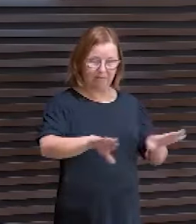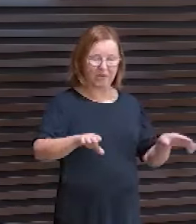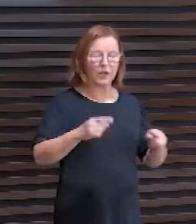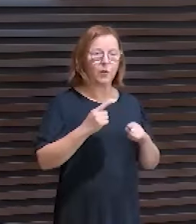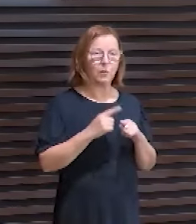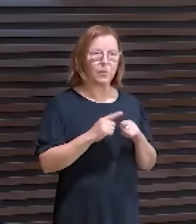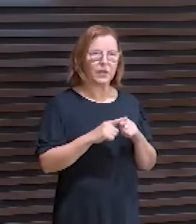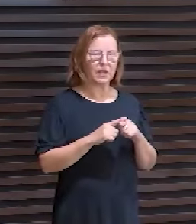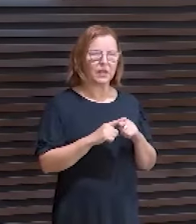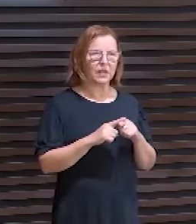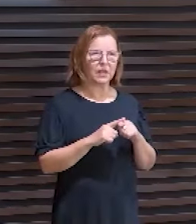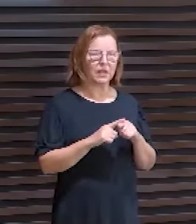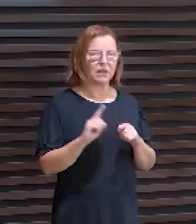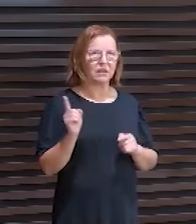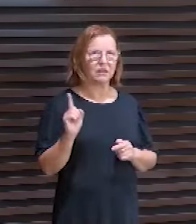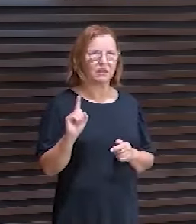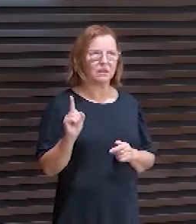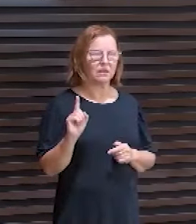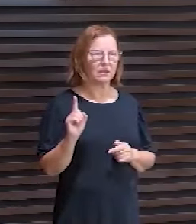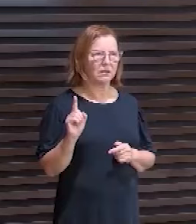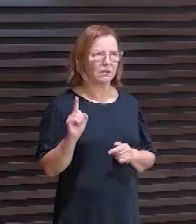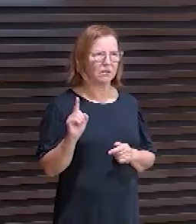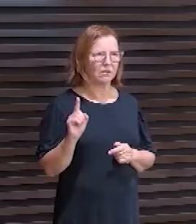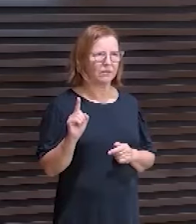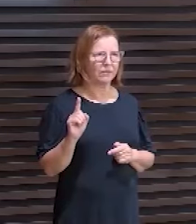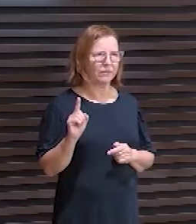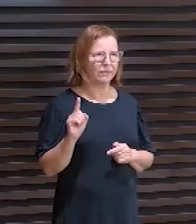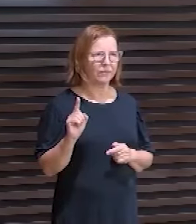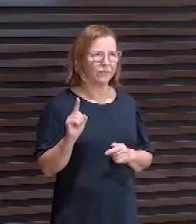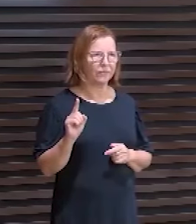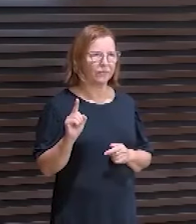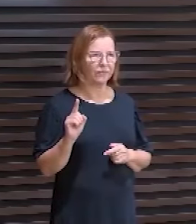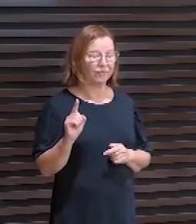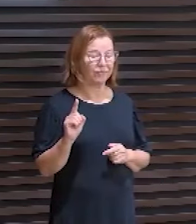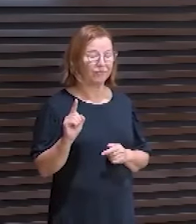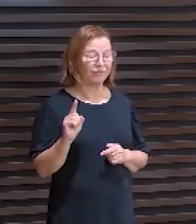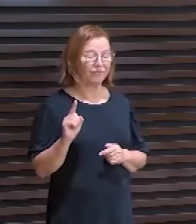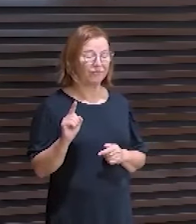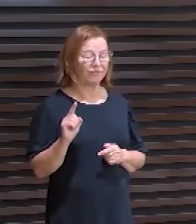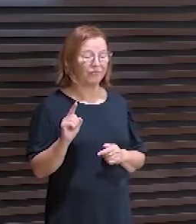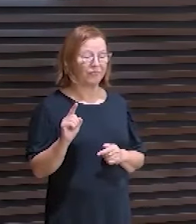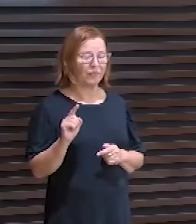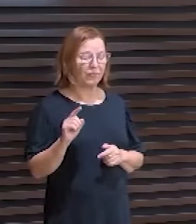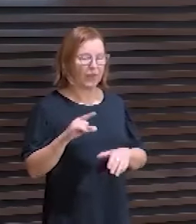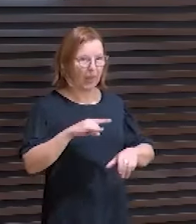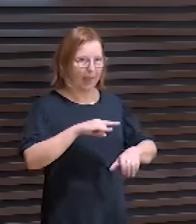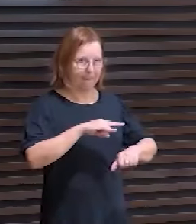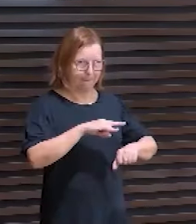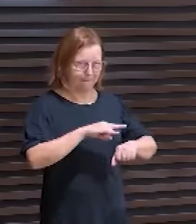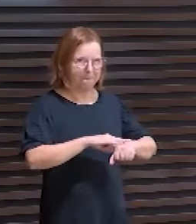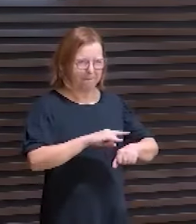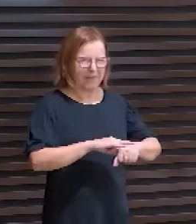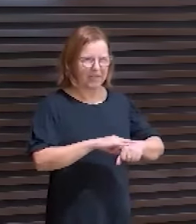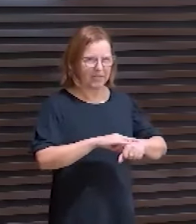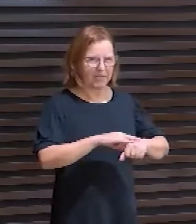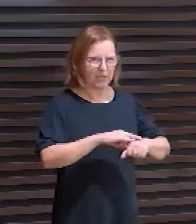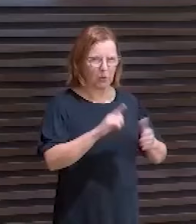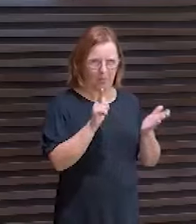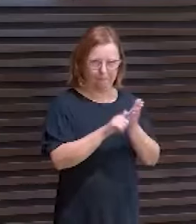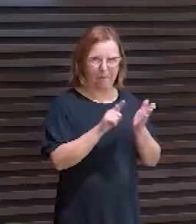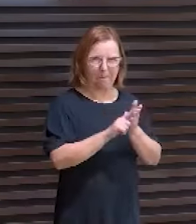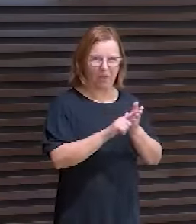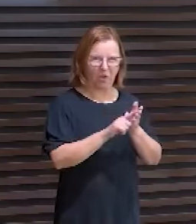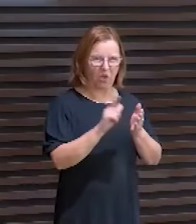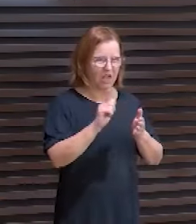não coloca o rolo de papel higiênico do lugar do do lado certo lá no negócio